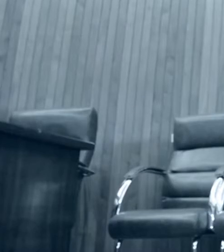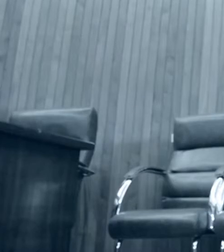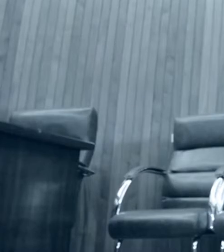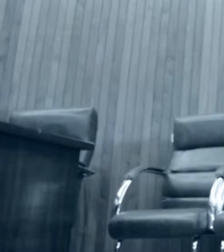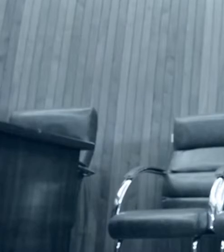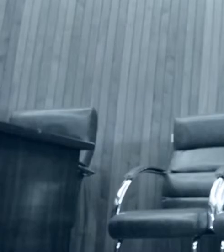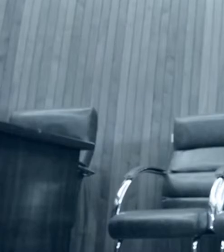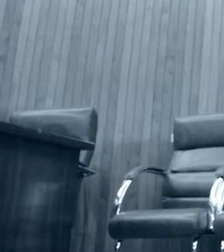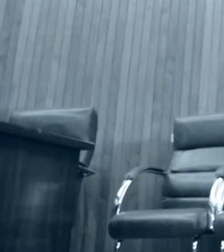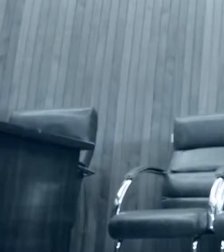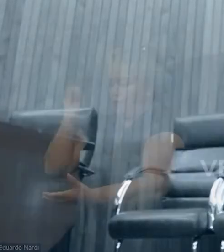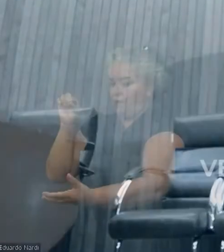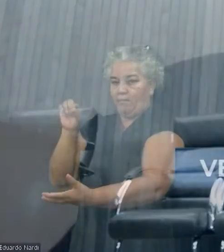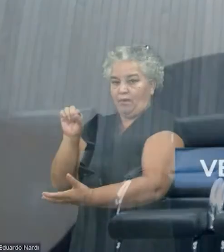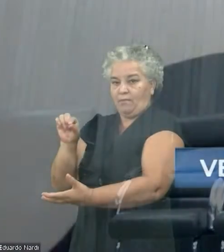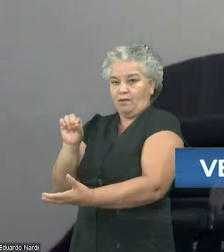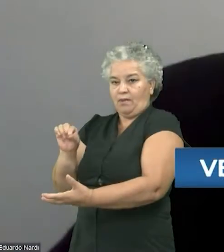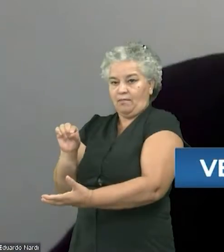itens ali